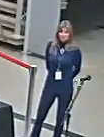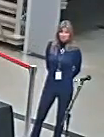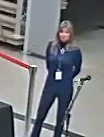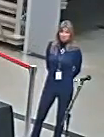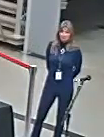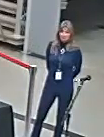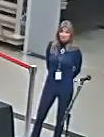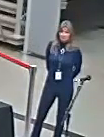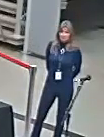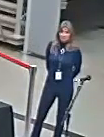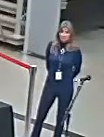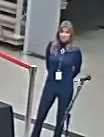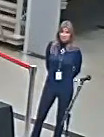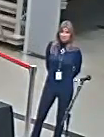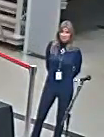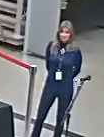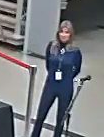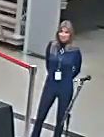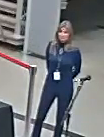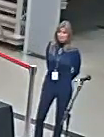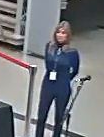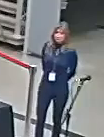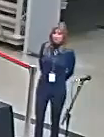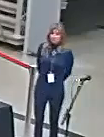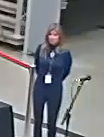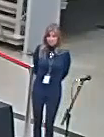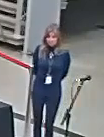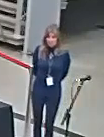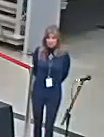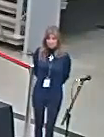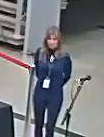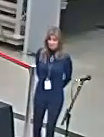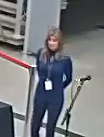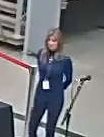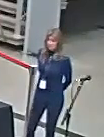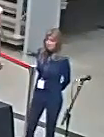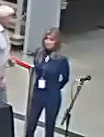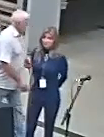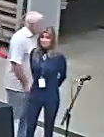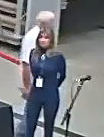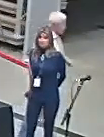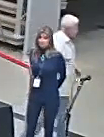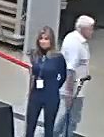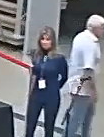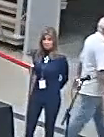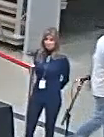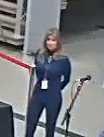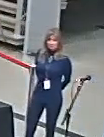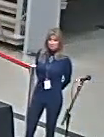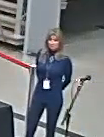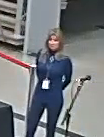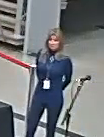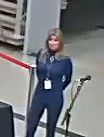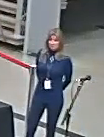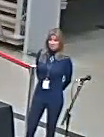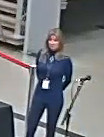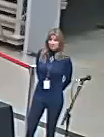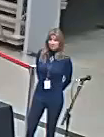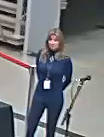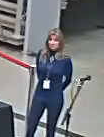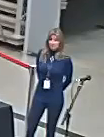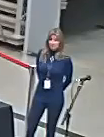anjos que Deus coloca nas nossas vidas porque não tem igual não tem e não é